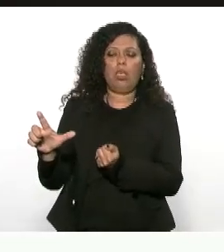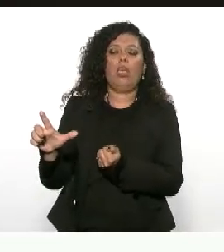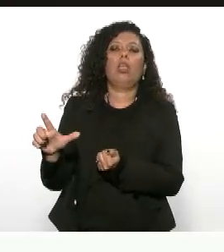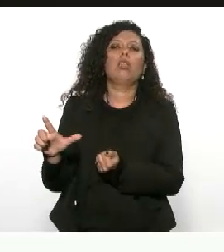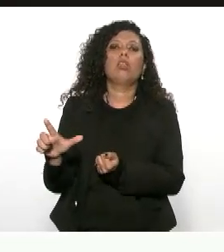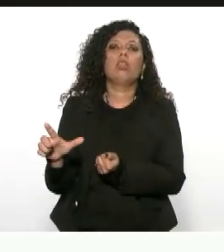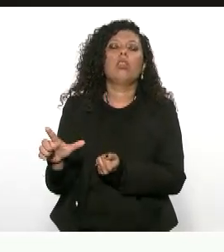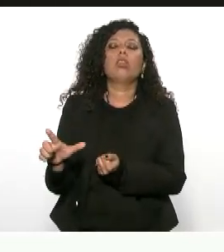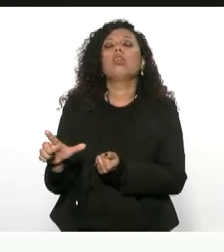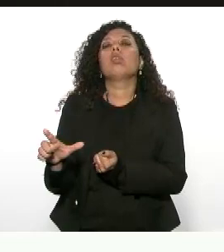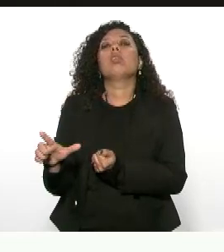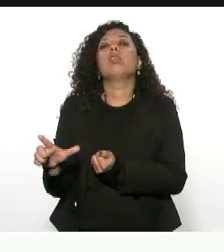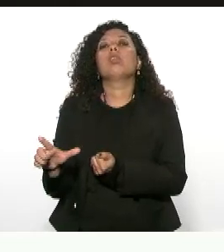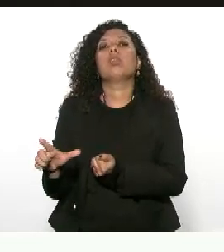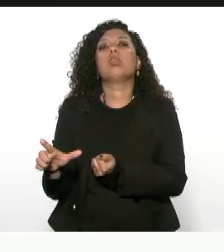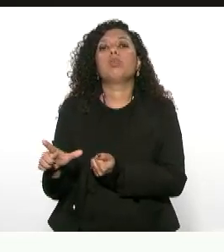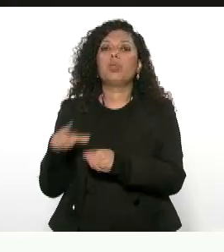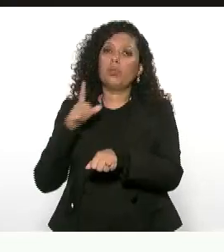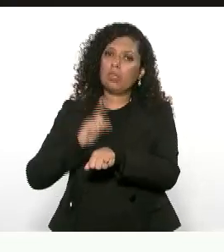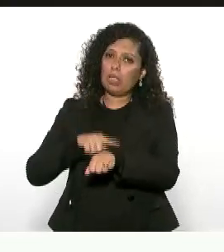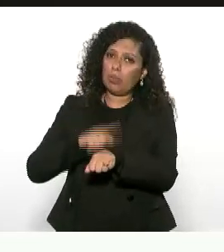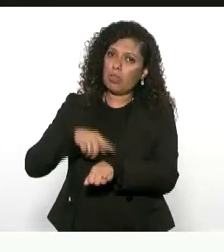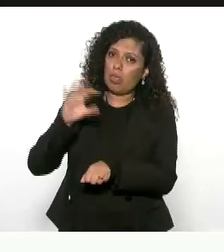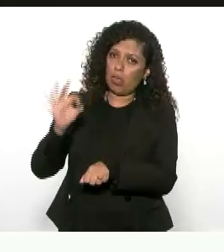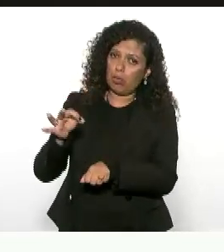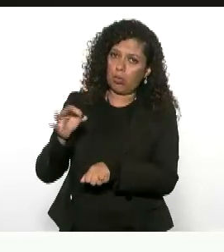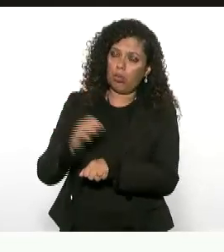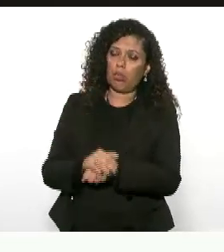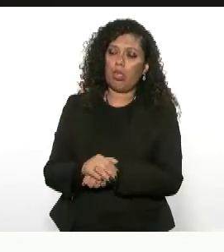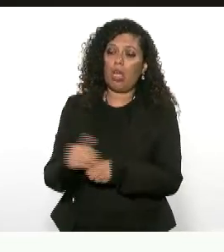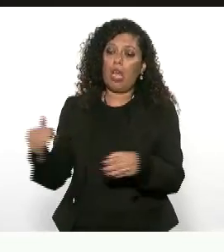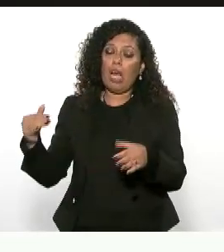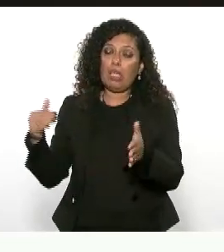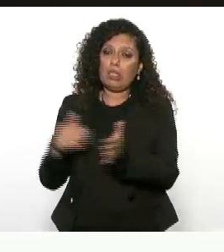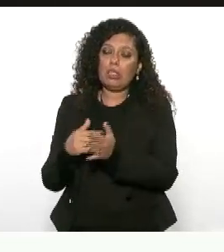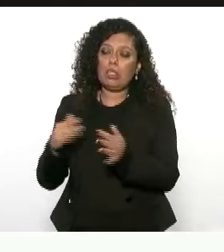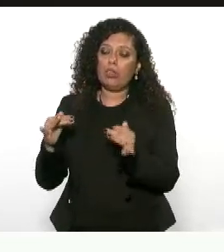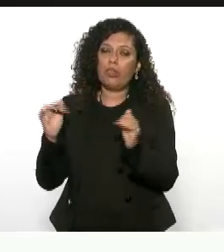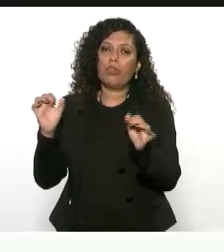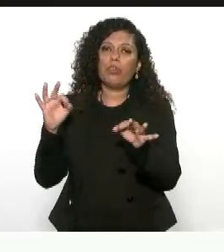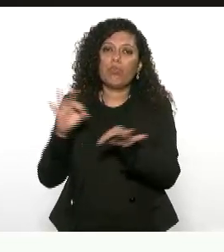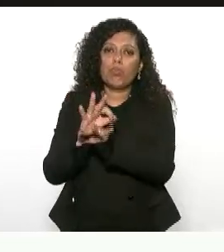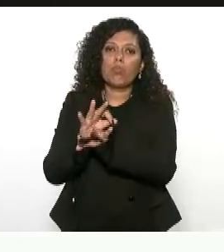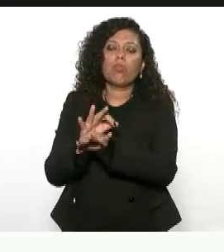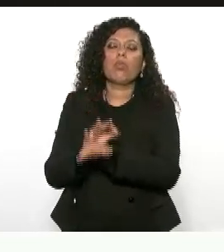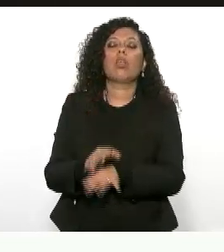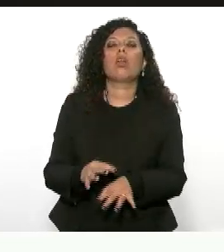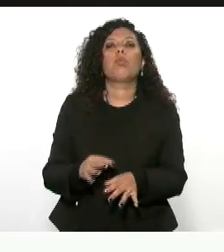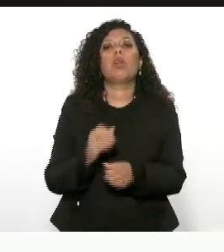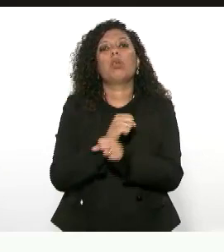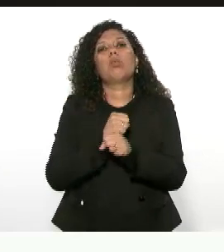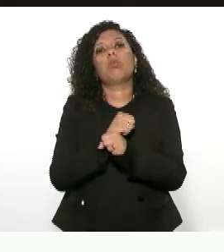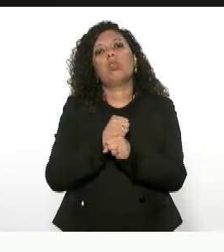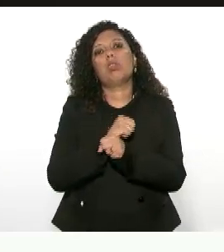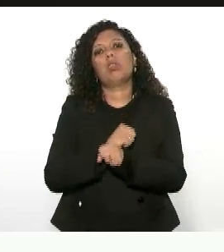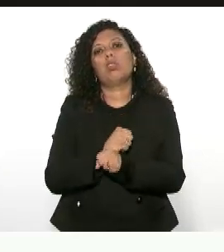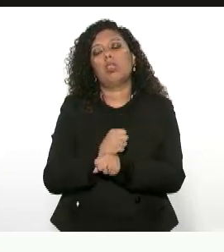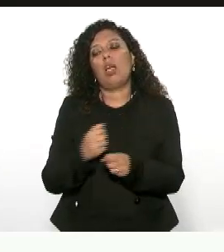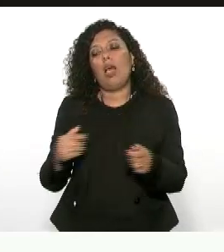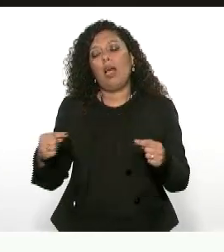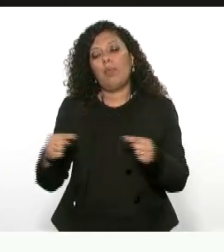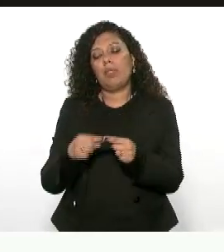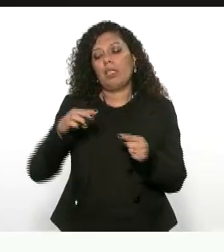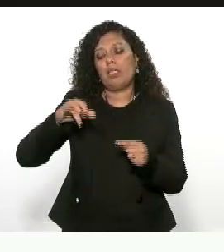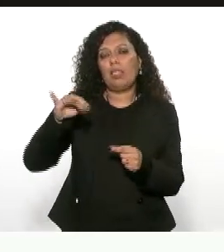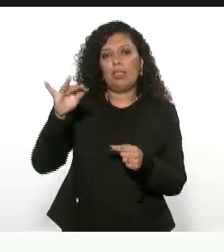coleta, tá? Durante um período, pelo menos até o final do ano, para cumprir a meta que a Senasp